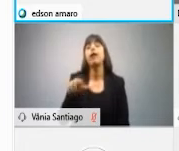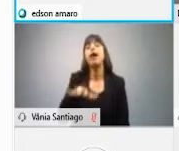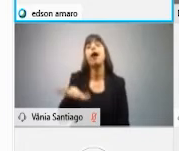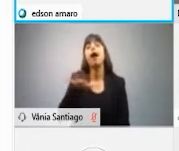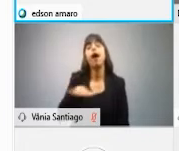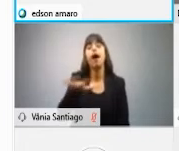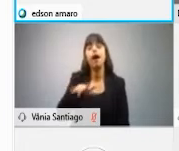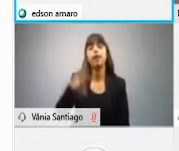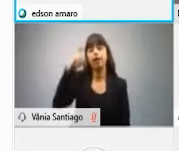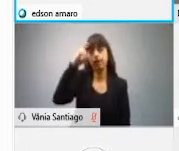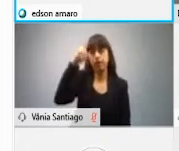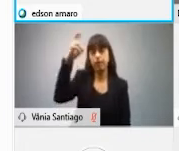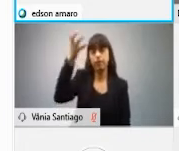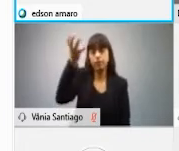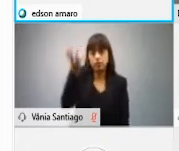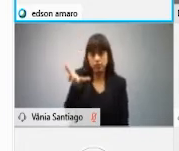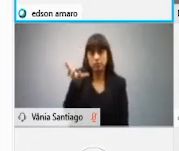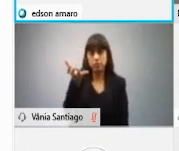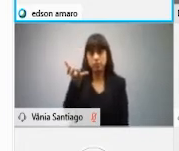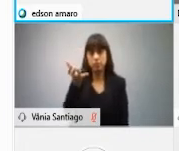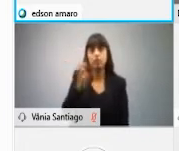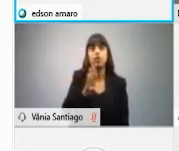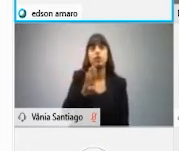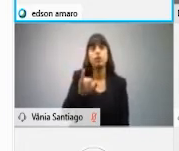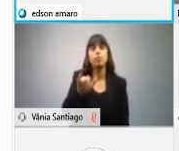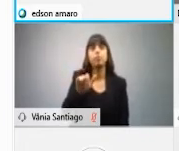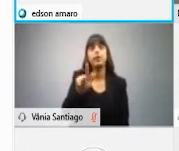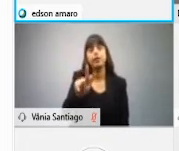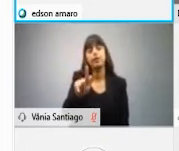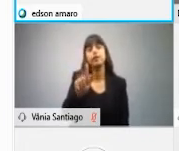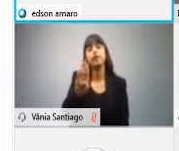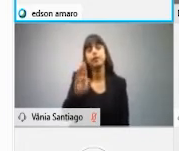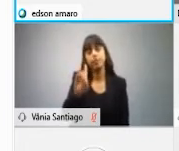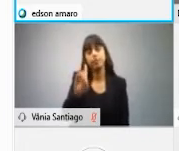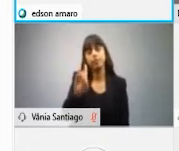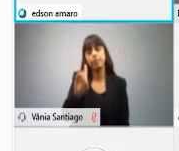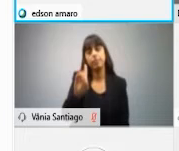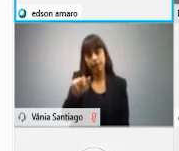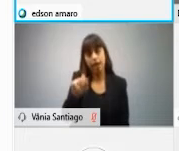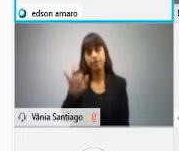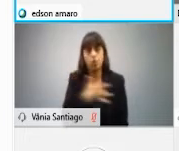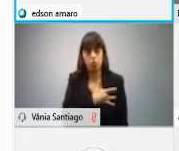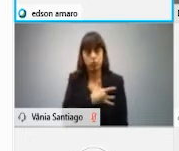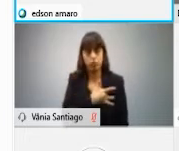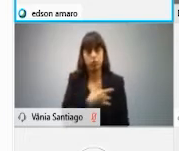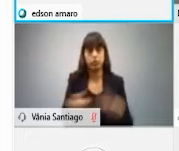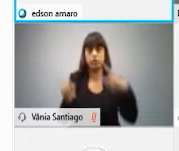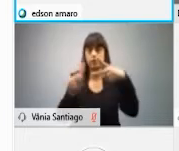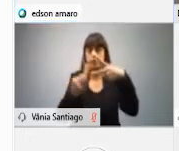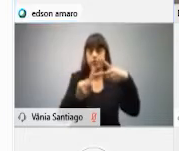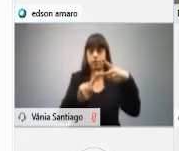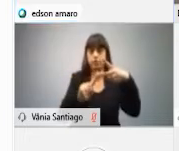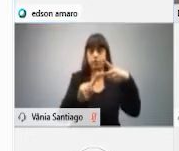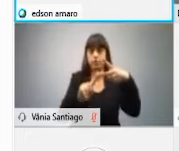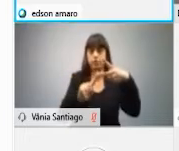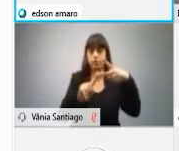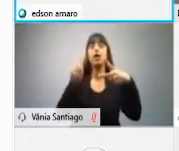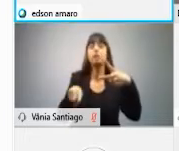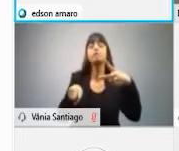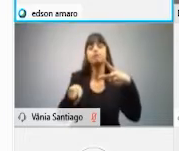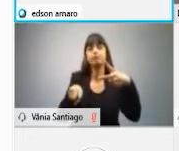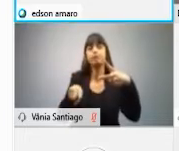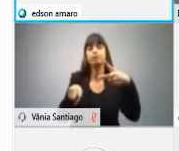inteligência artificial e Big Data em saúde, que é o primeiro item aqui. O segundo item envolve